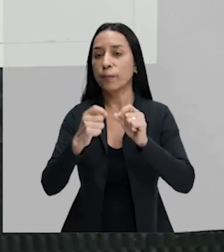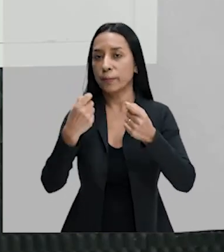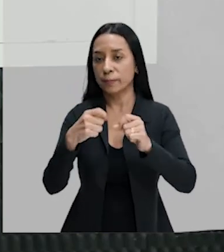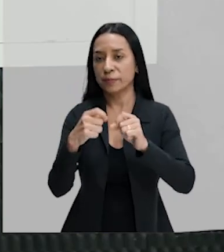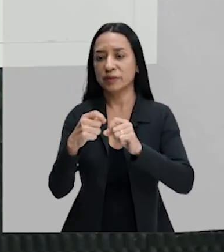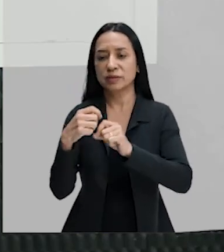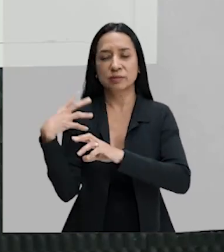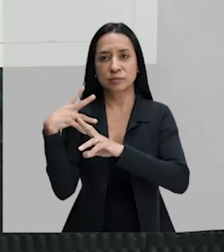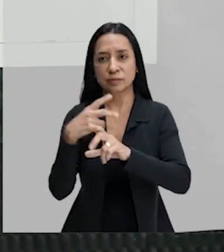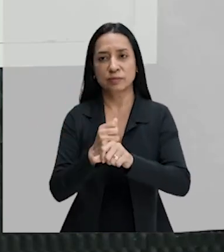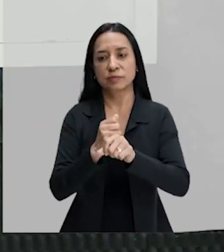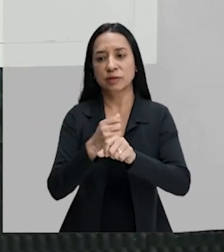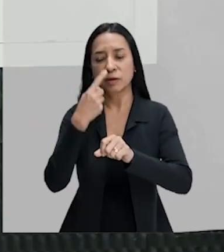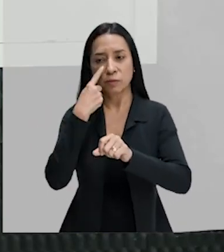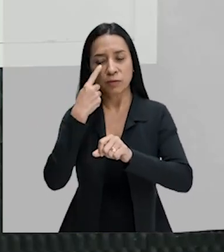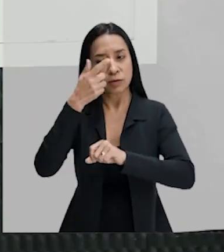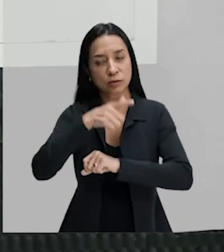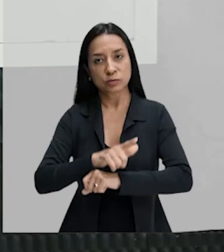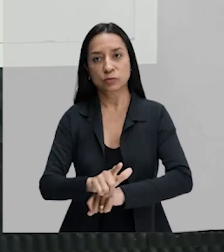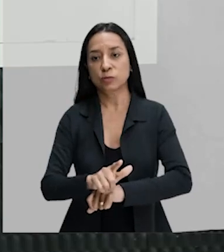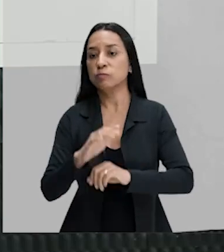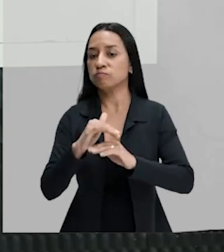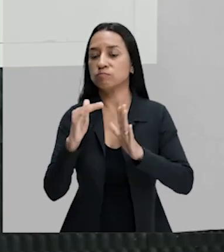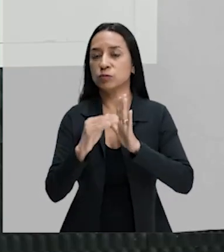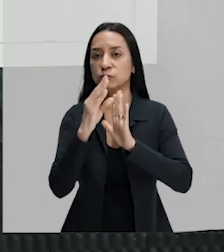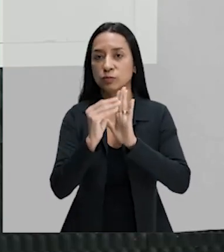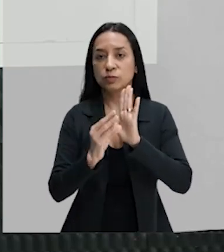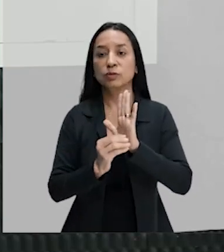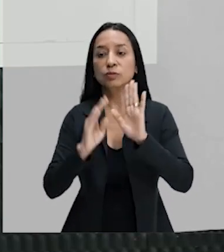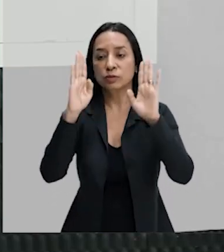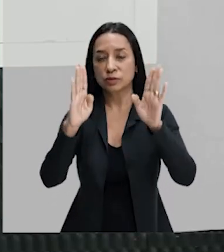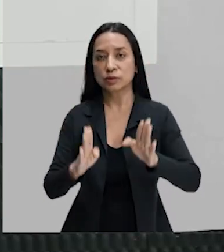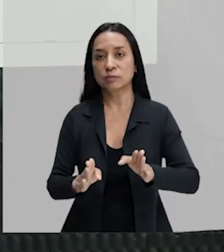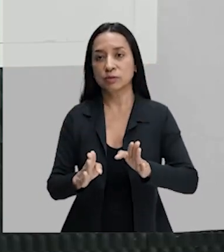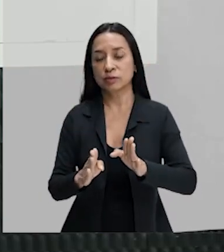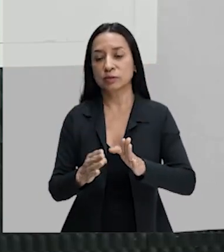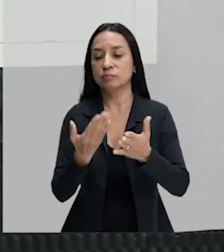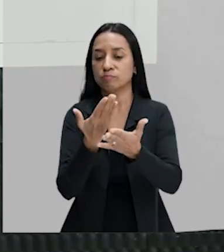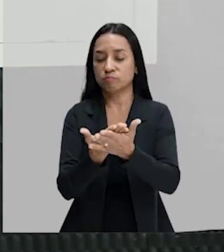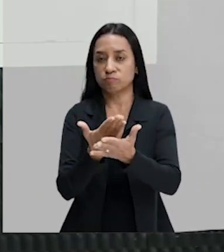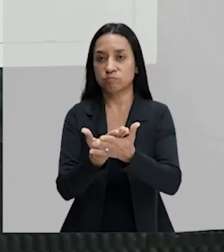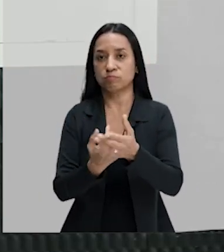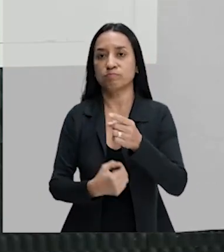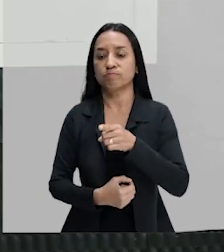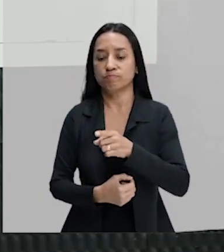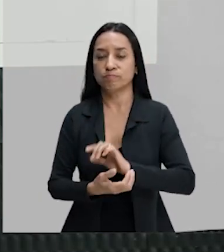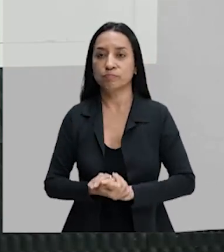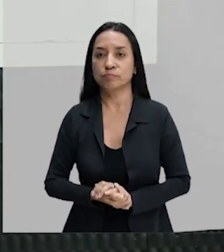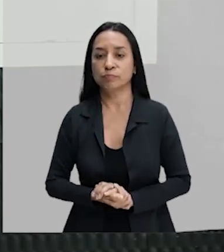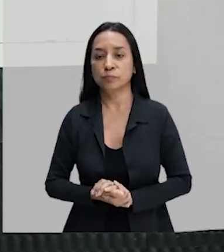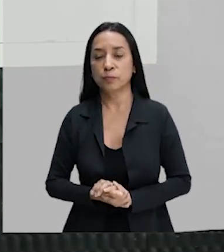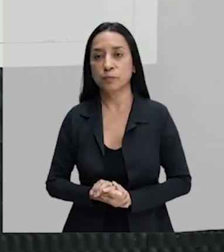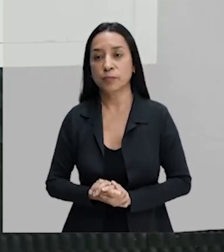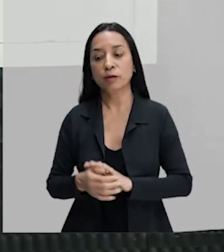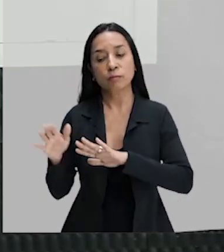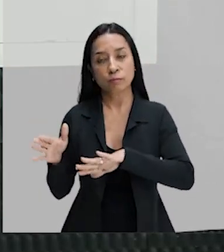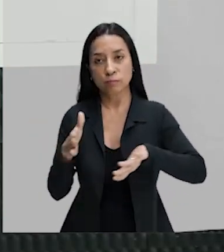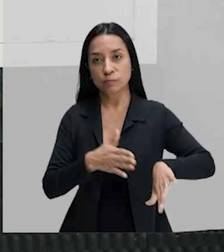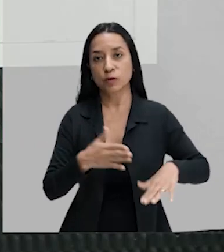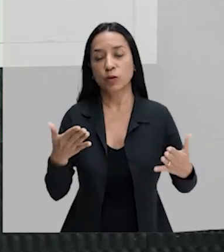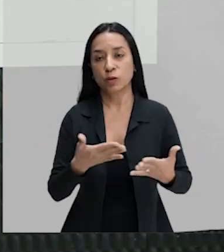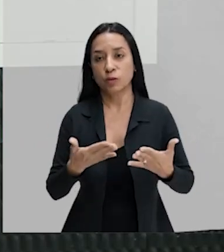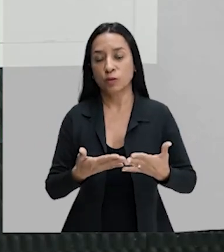lá, tá lá todo o conteúdo de determinante para você estudar. Beleza, galera? Hoje, turma, a gente vai